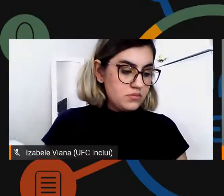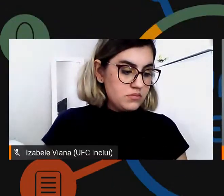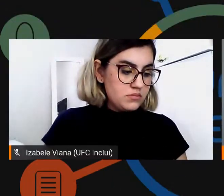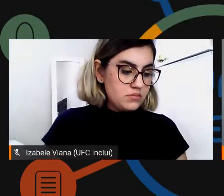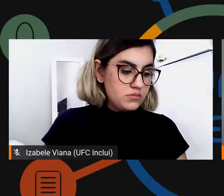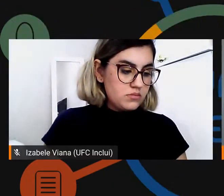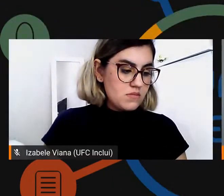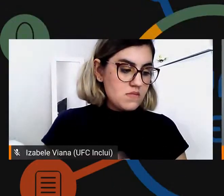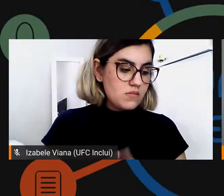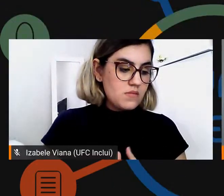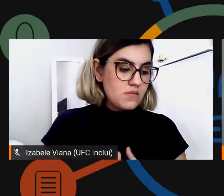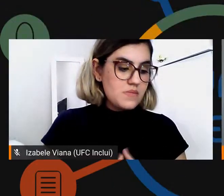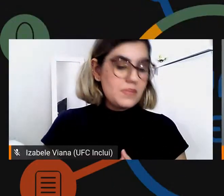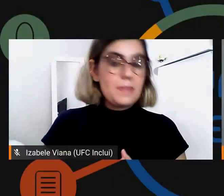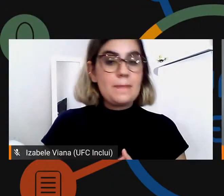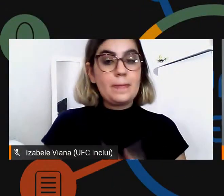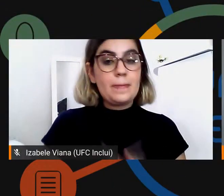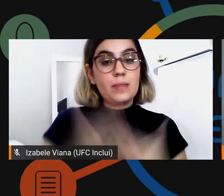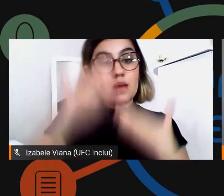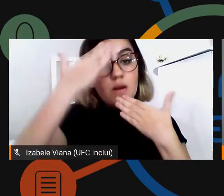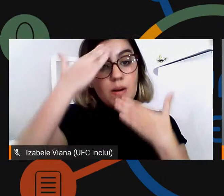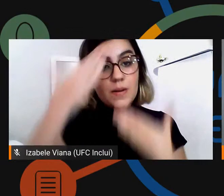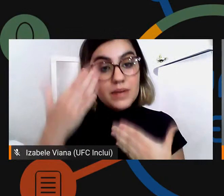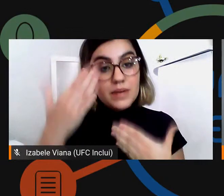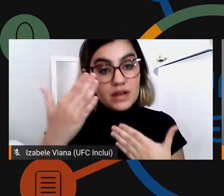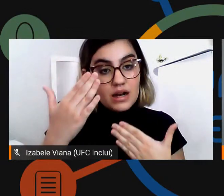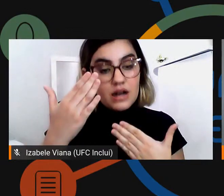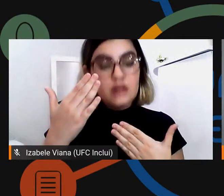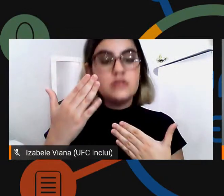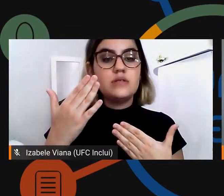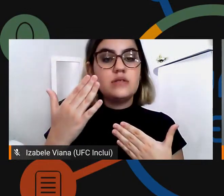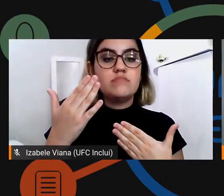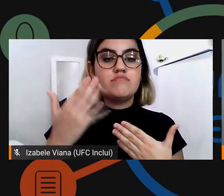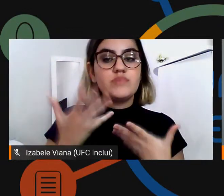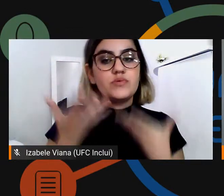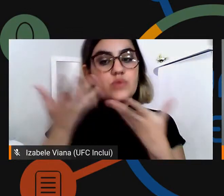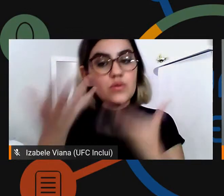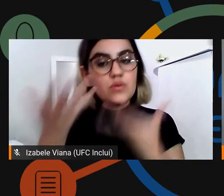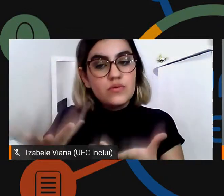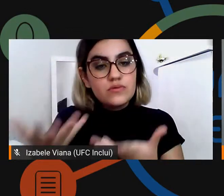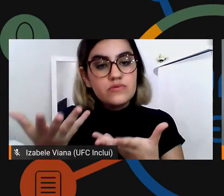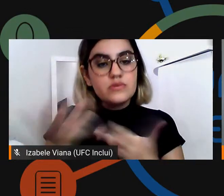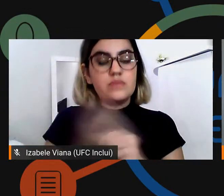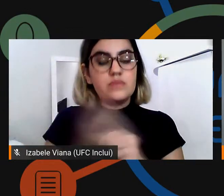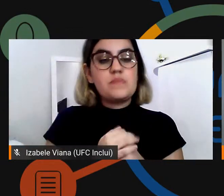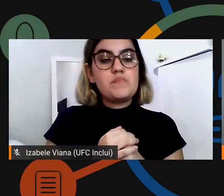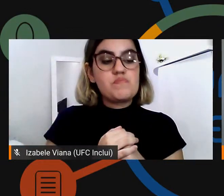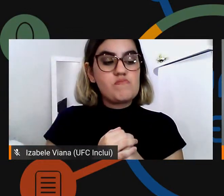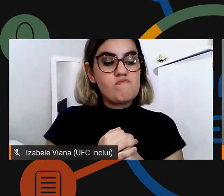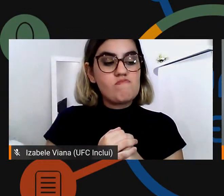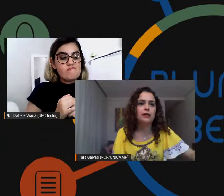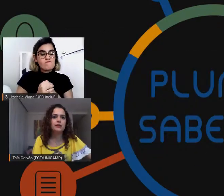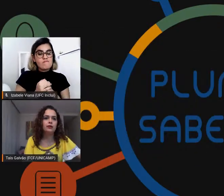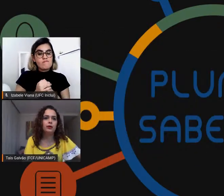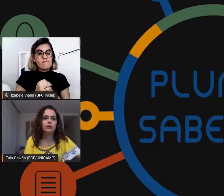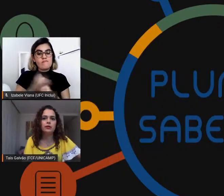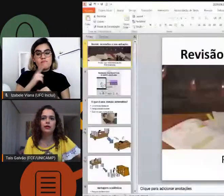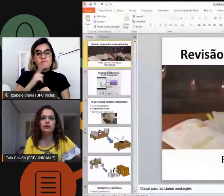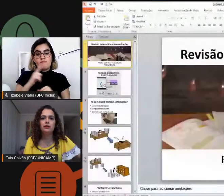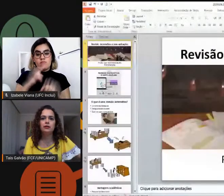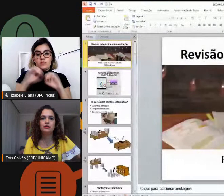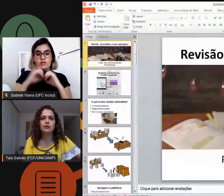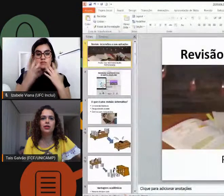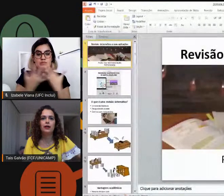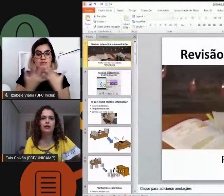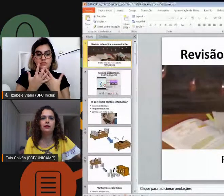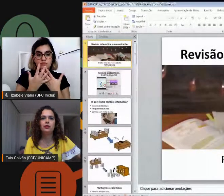Perfeito, muito obrigada pela apresentação, Juliana, também pelo convite. Bom, eu tenho uma apresentação para compartilhar, não sei